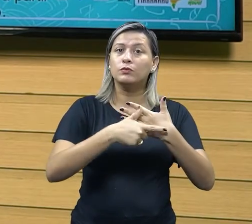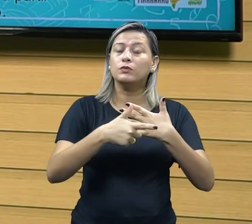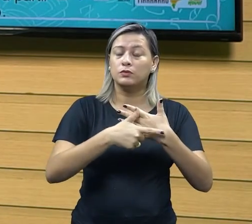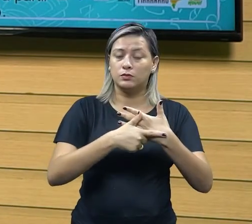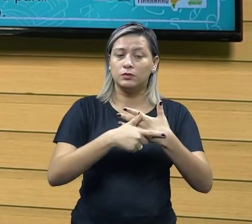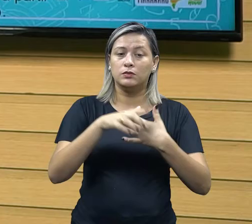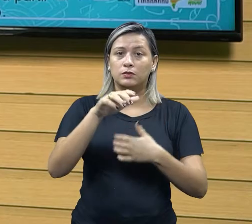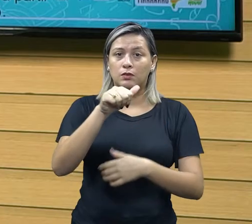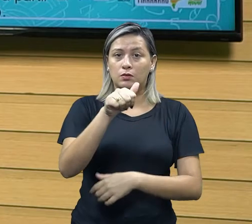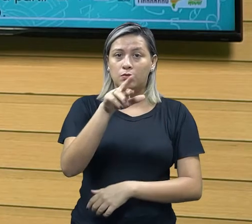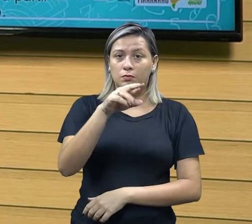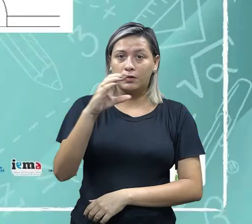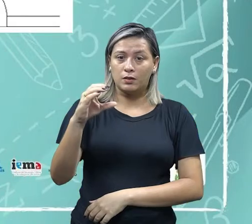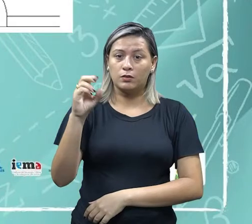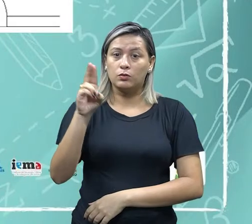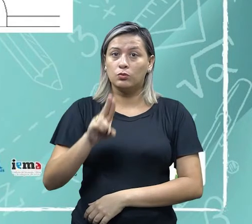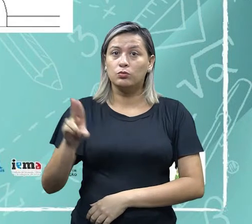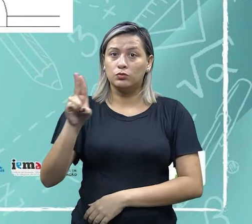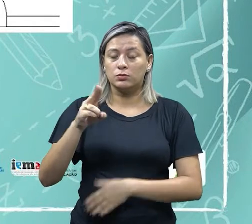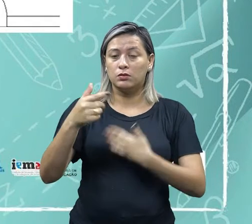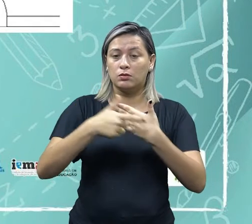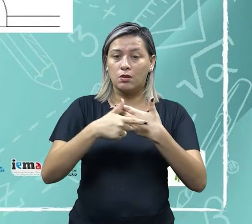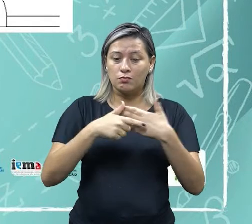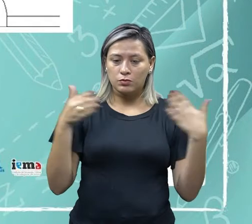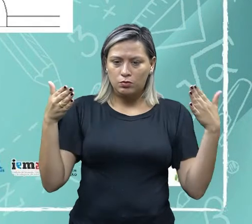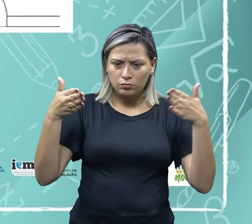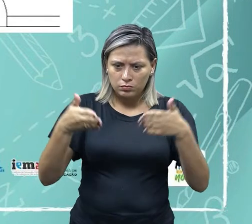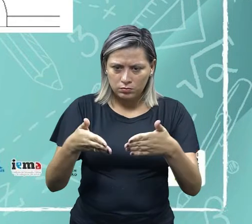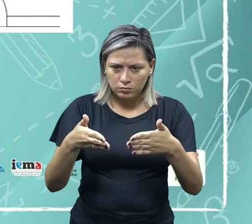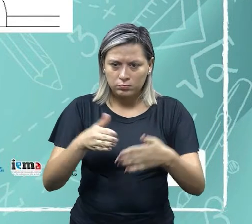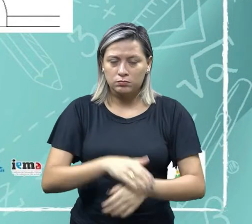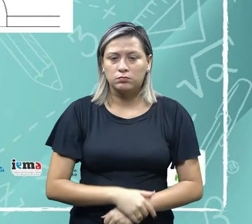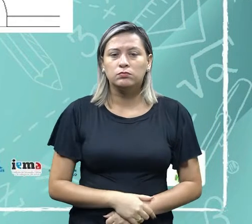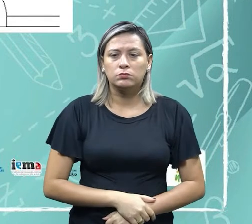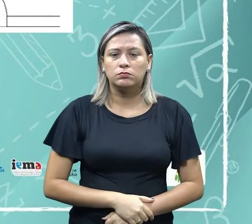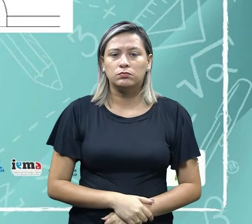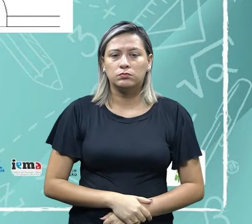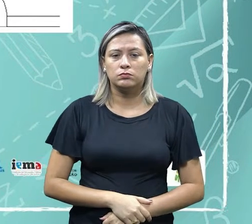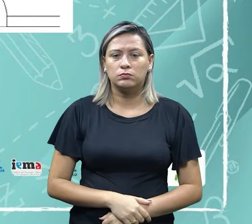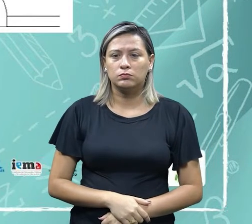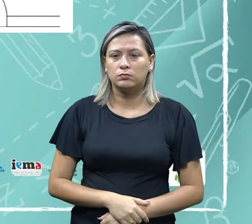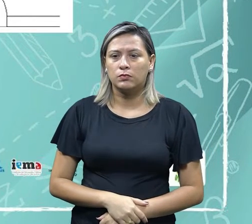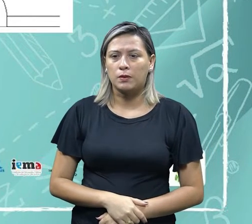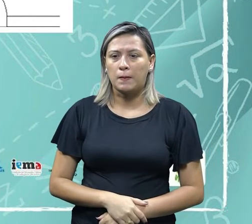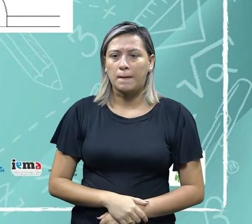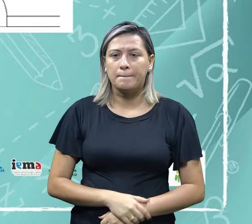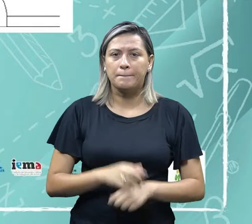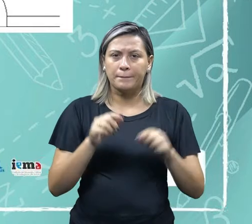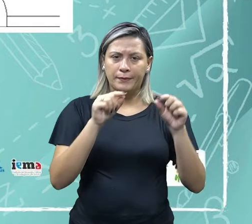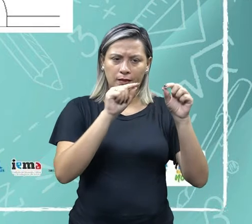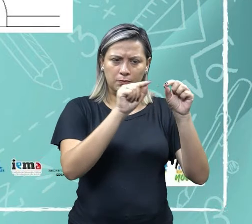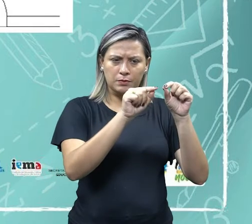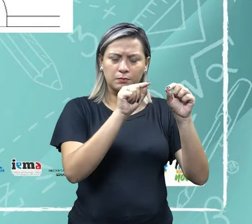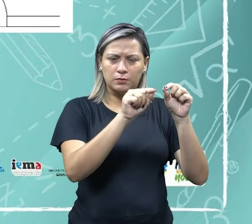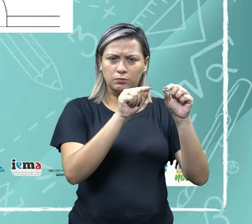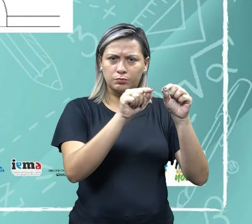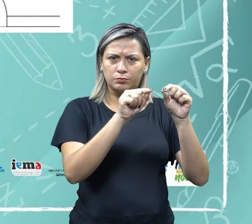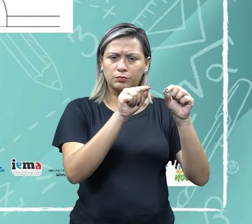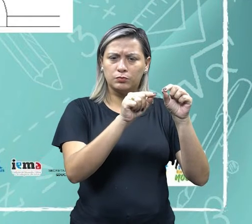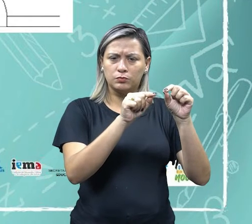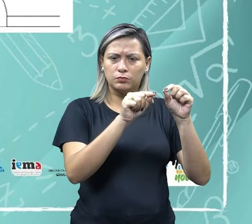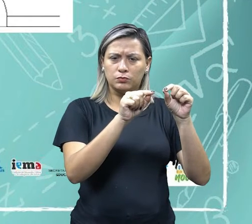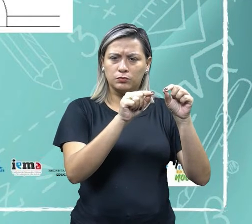só que agora com o centro. Então a gente vai determinar um ponto, como vocês podem ver ali, ó, o primeiro ponto. Logo